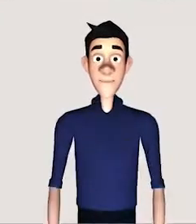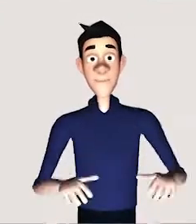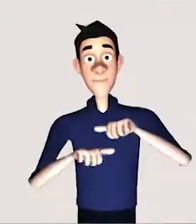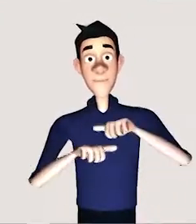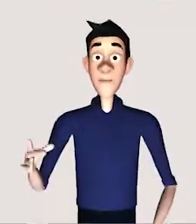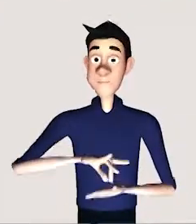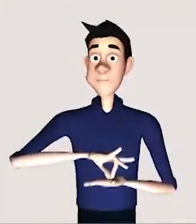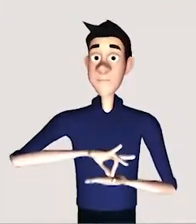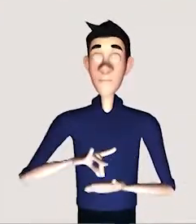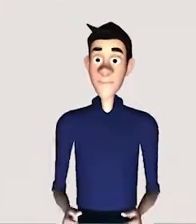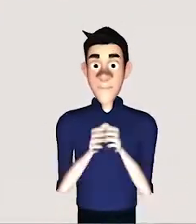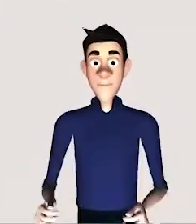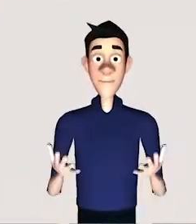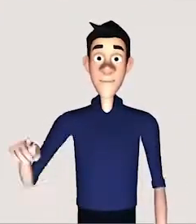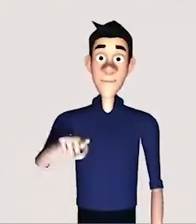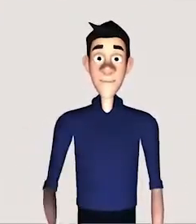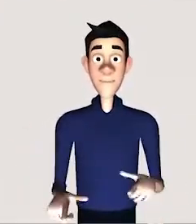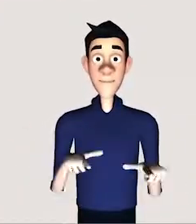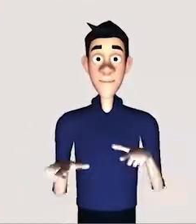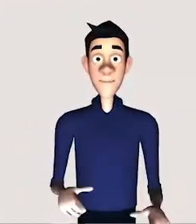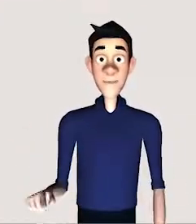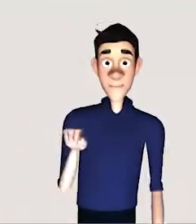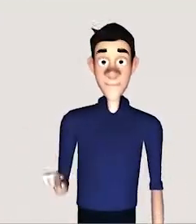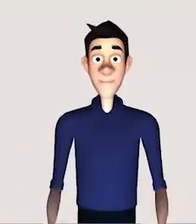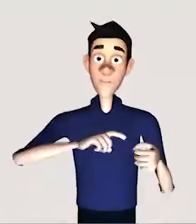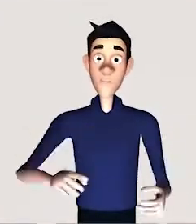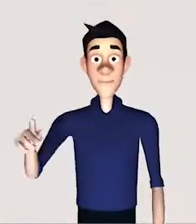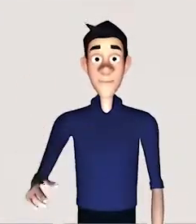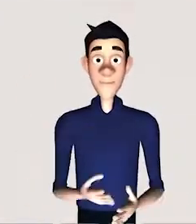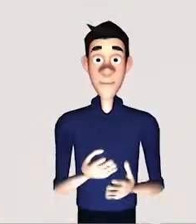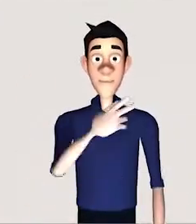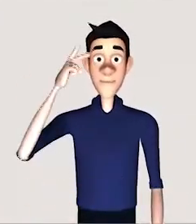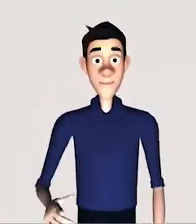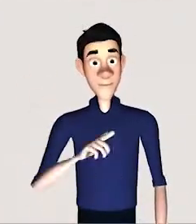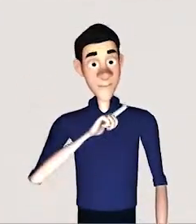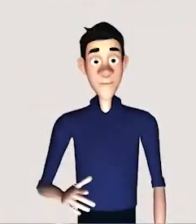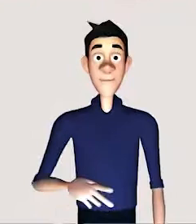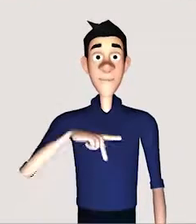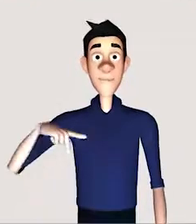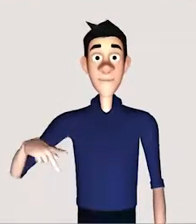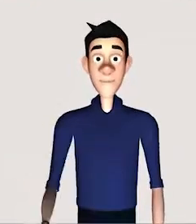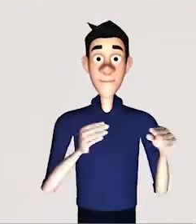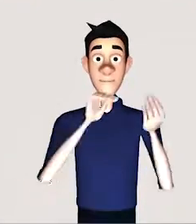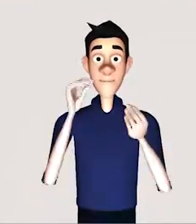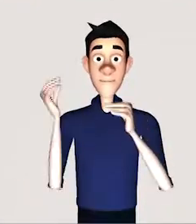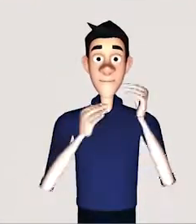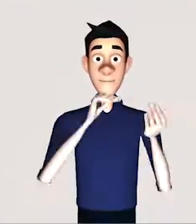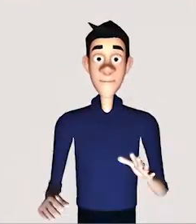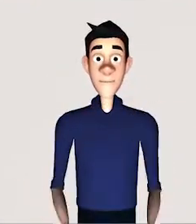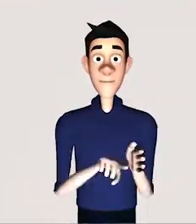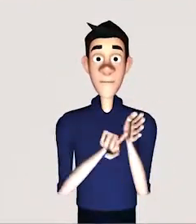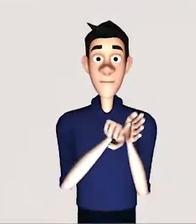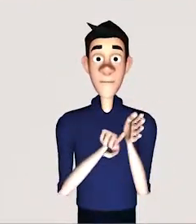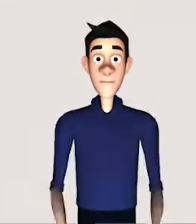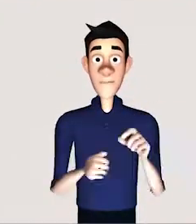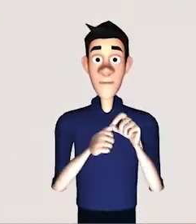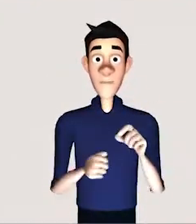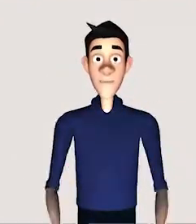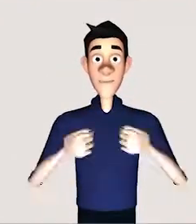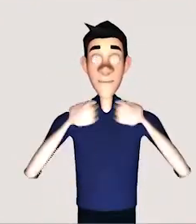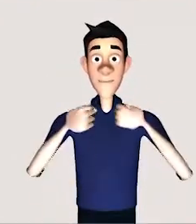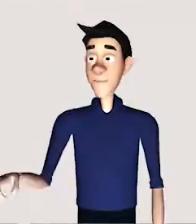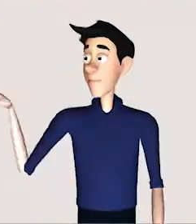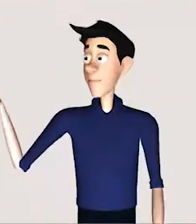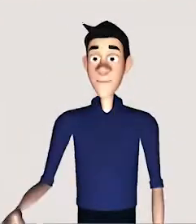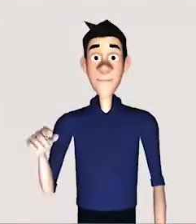estudos, a gente tem o período de aplicação do questionário, a realização de entrevistas ou daquilo que você for fazer no